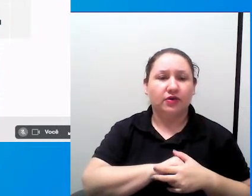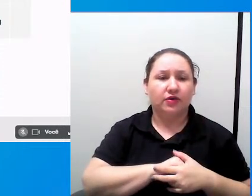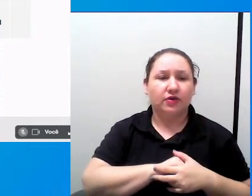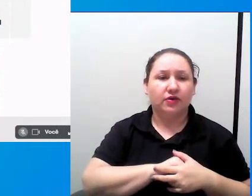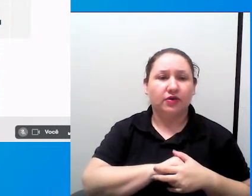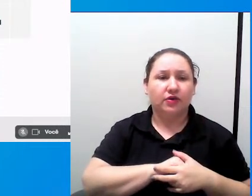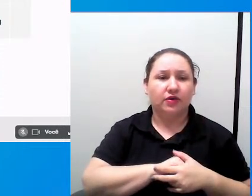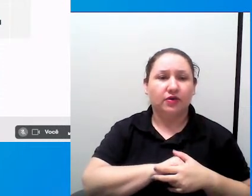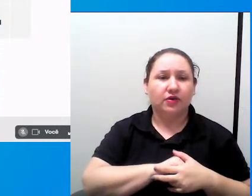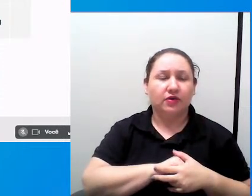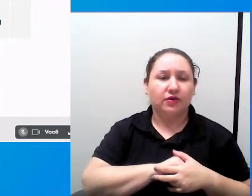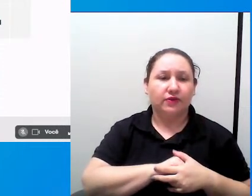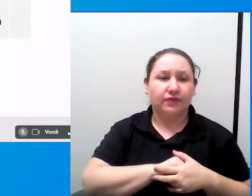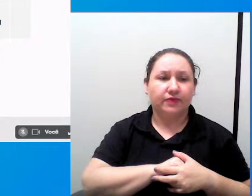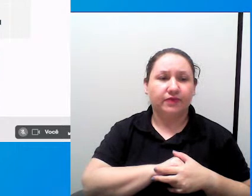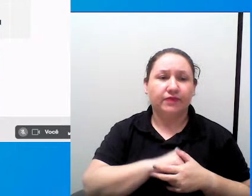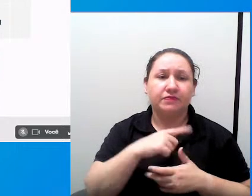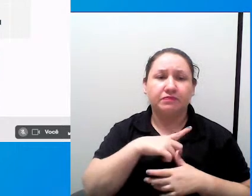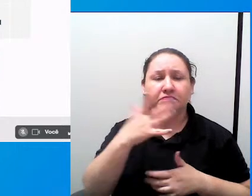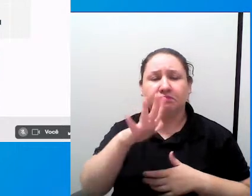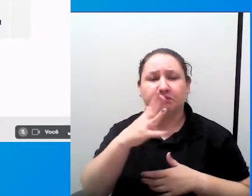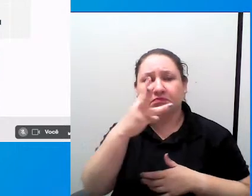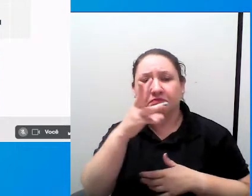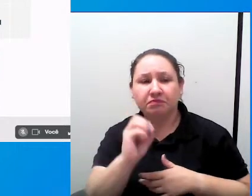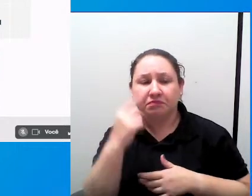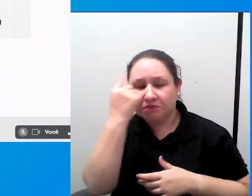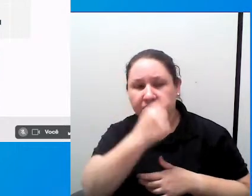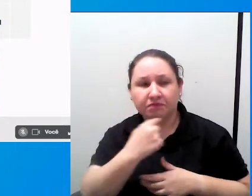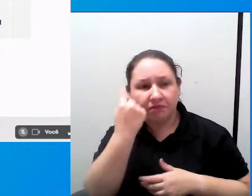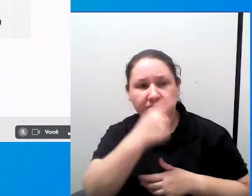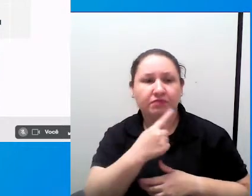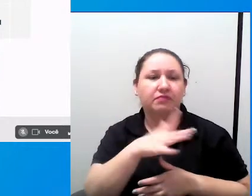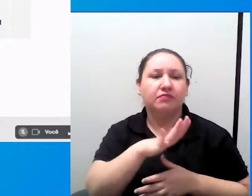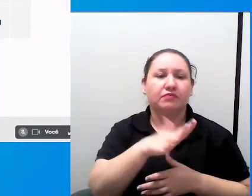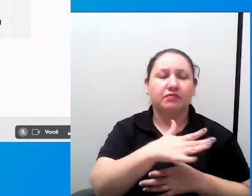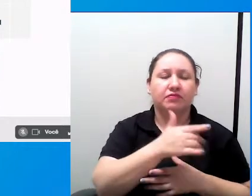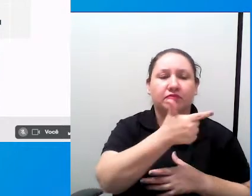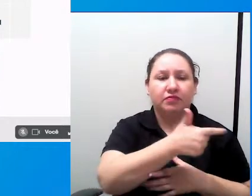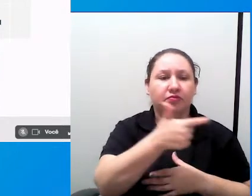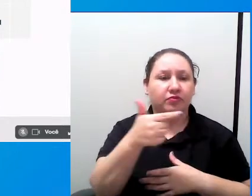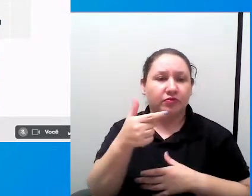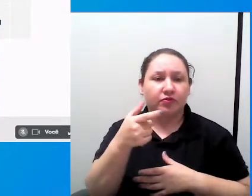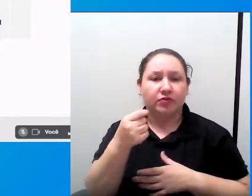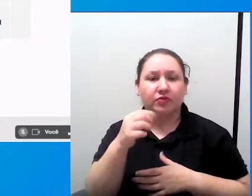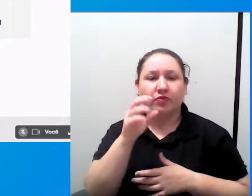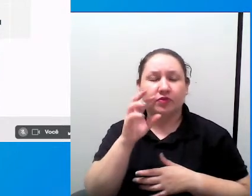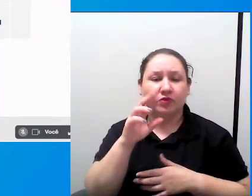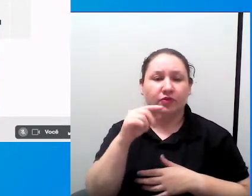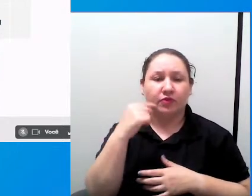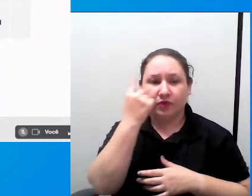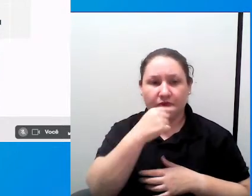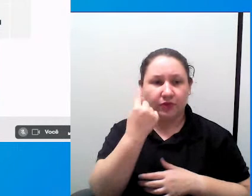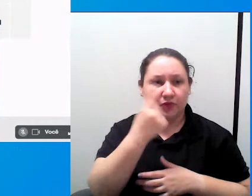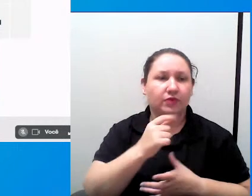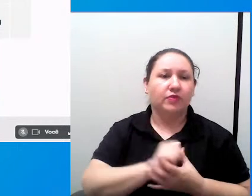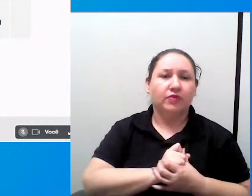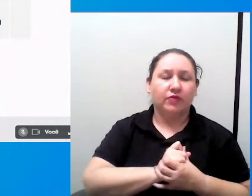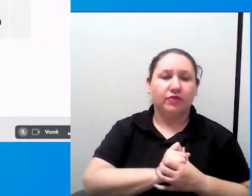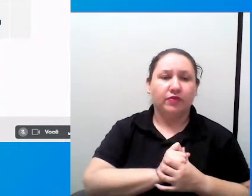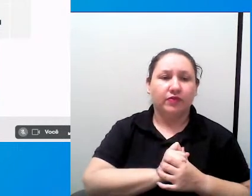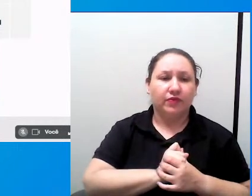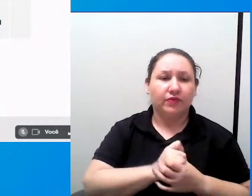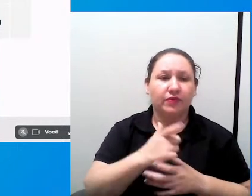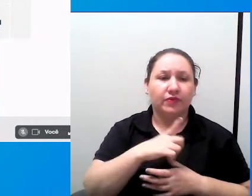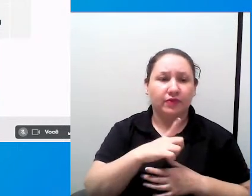as 330 horas, só as 220 horas e mais ali das organizações do evento. No sexto período, ela ajuda novamente a